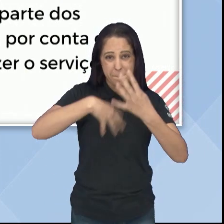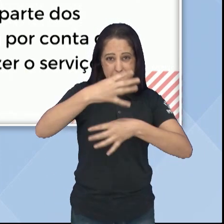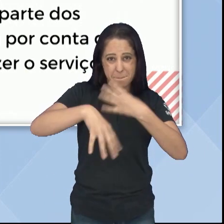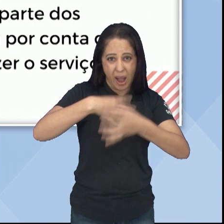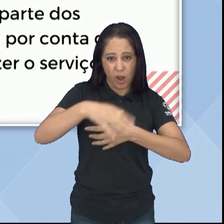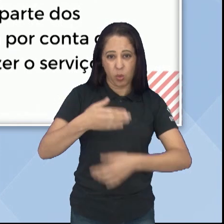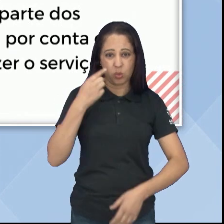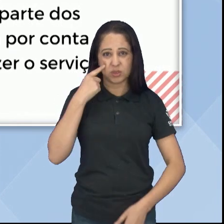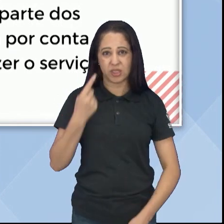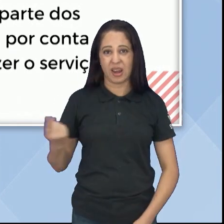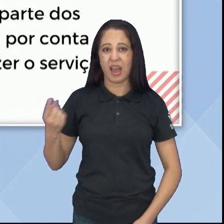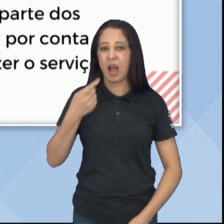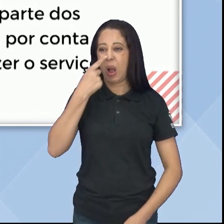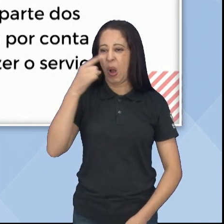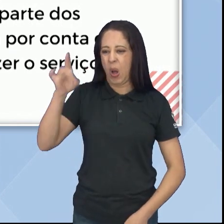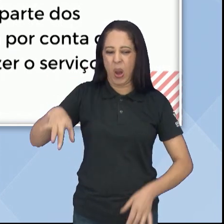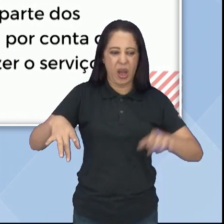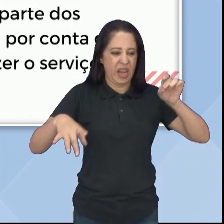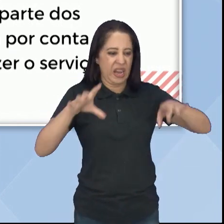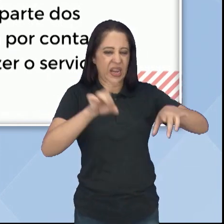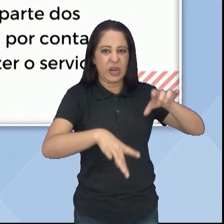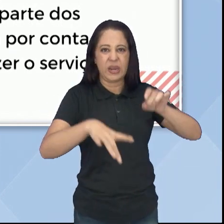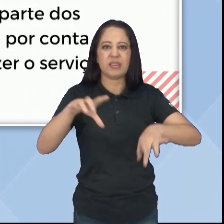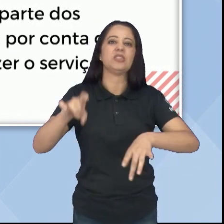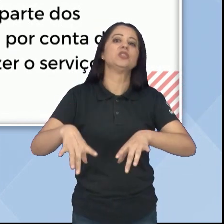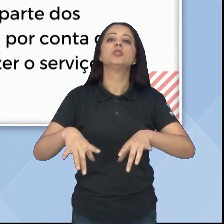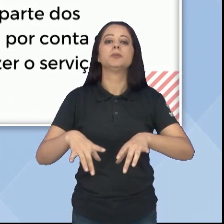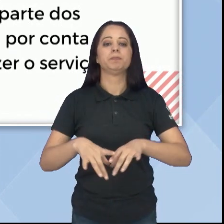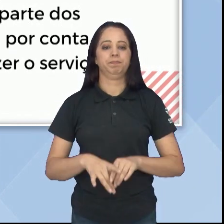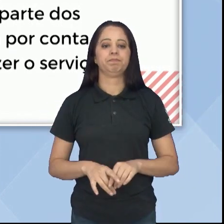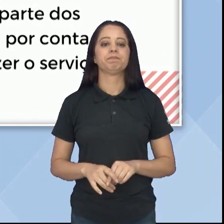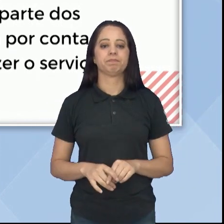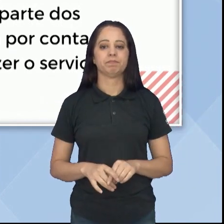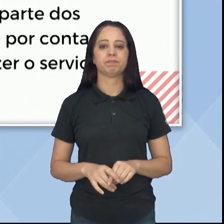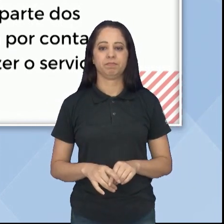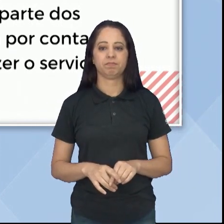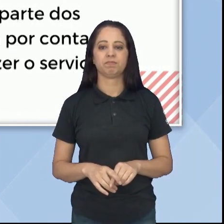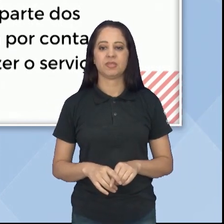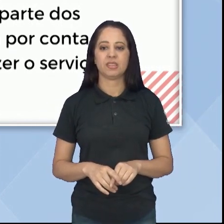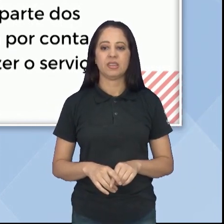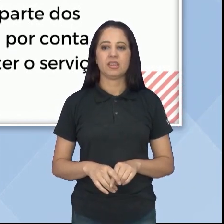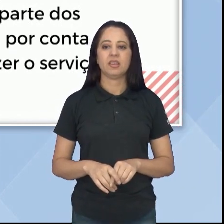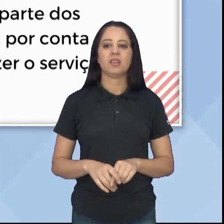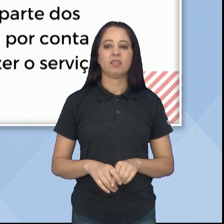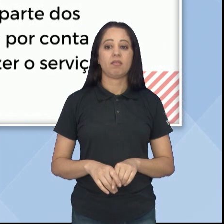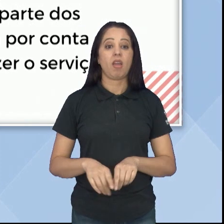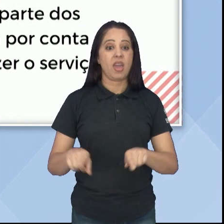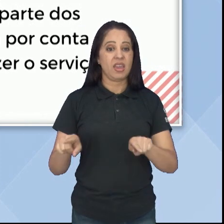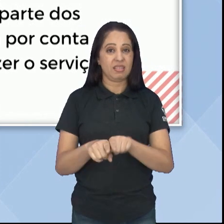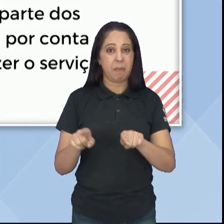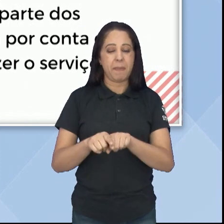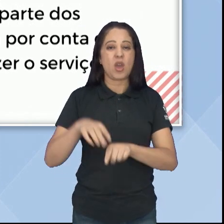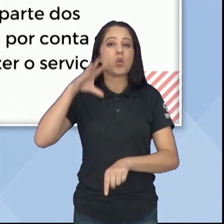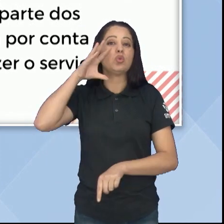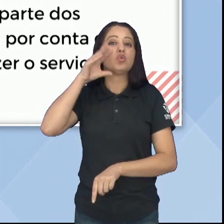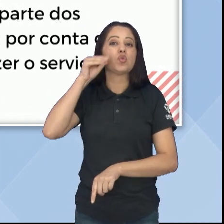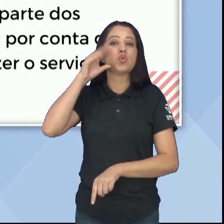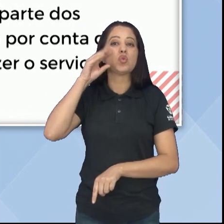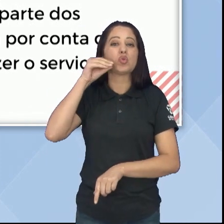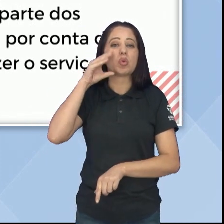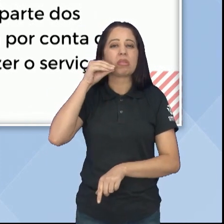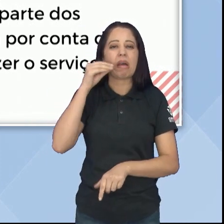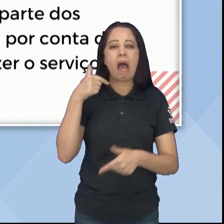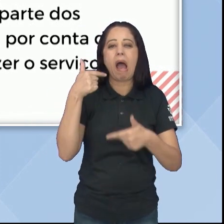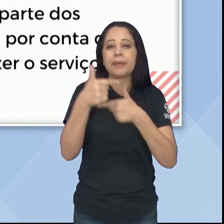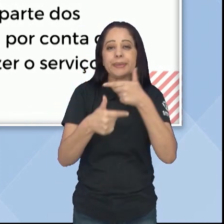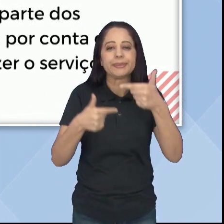de lixo orgânico é gravíssima. Além da precariedade nas condições de trabalho dos coletores e